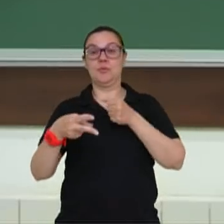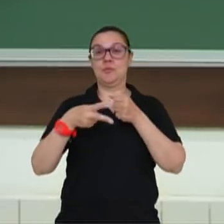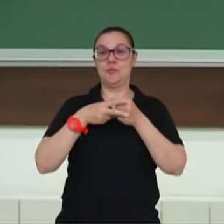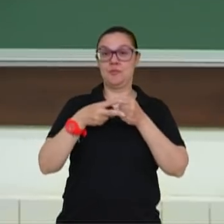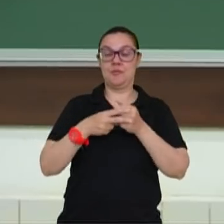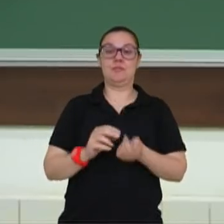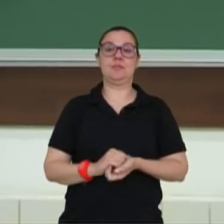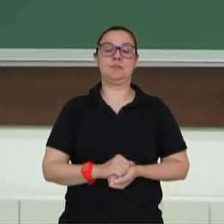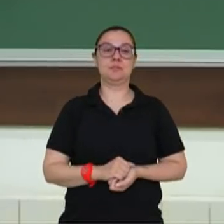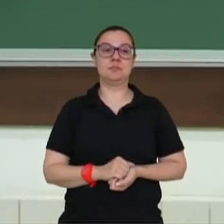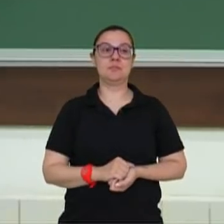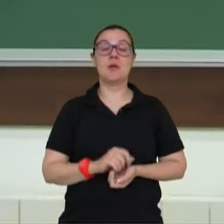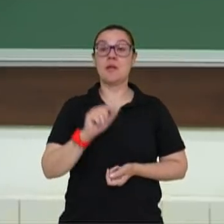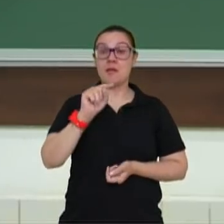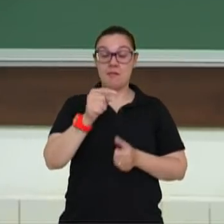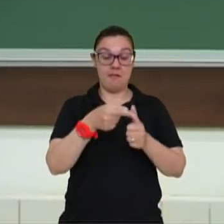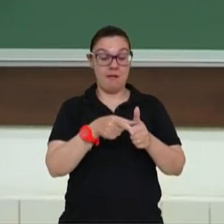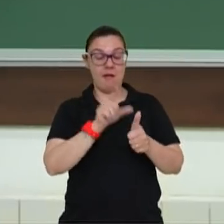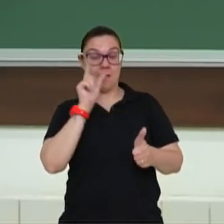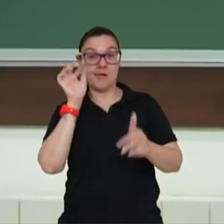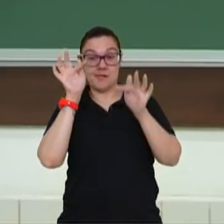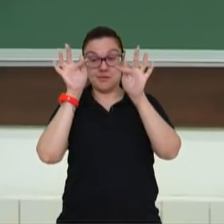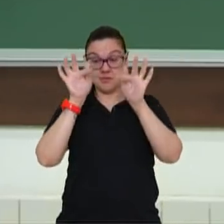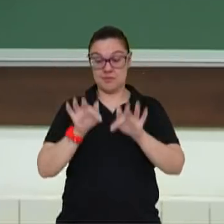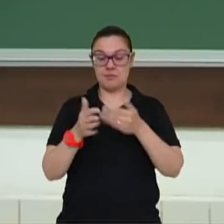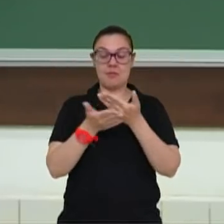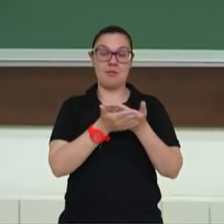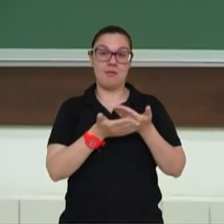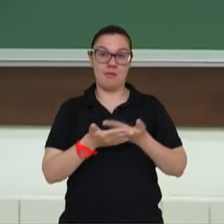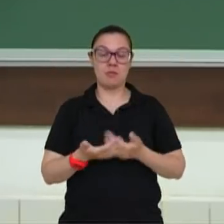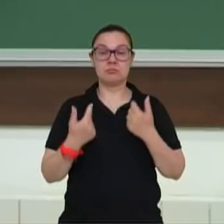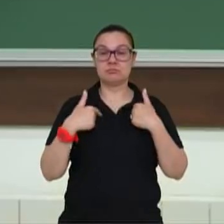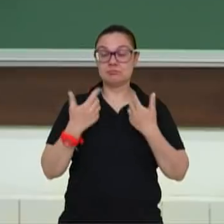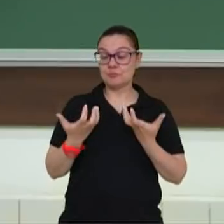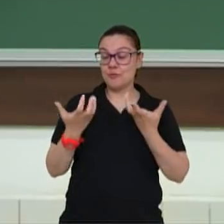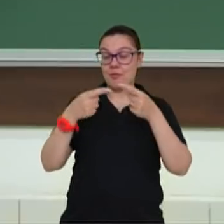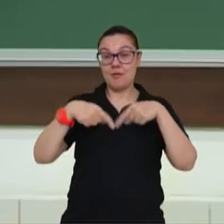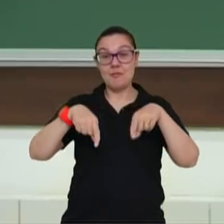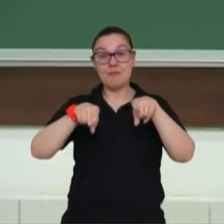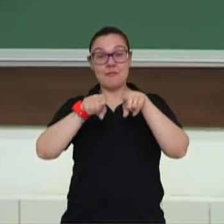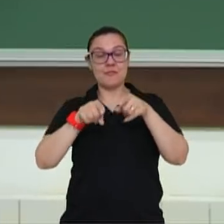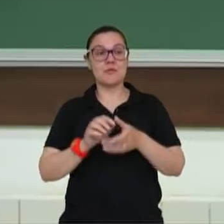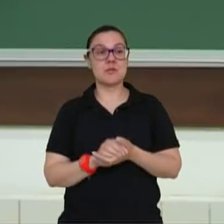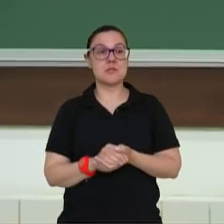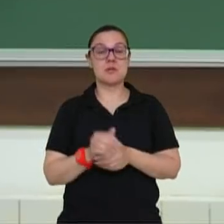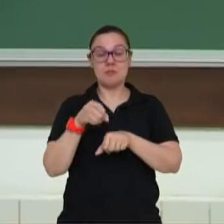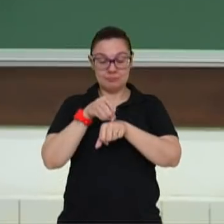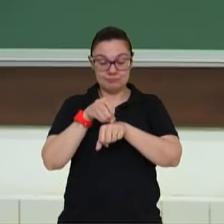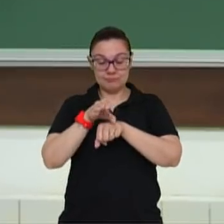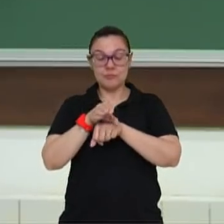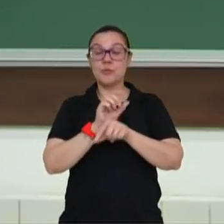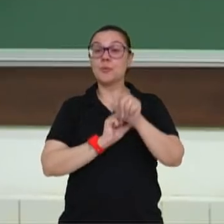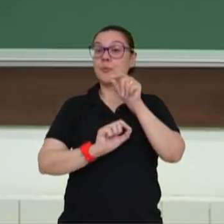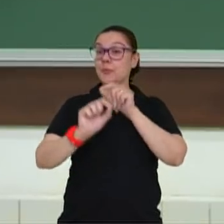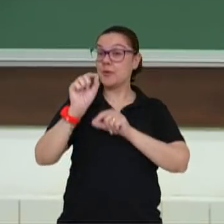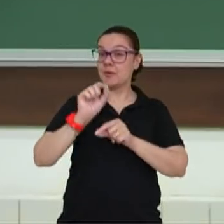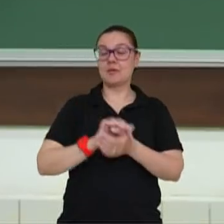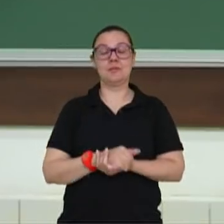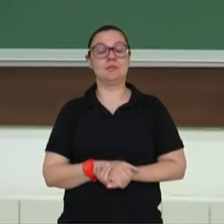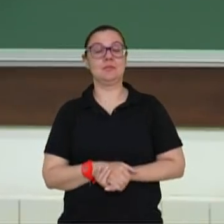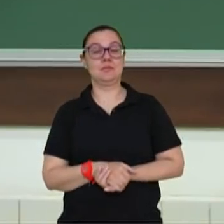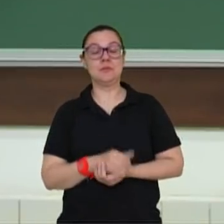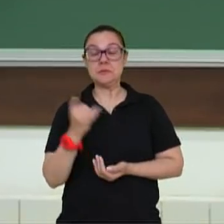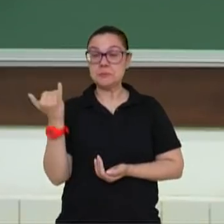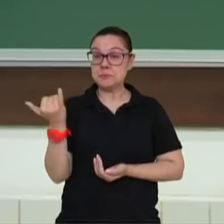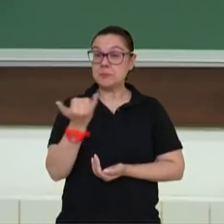verbal. E antes de finalizar a nossa aula, eu gostaria de deixar aqui para vocês um